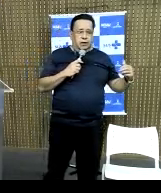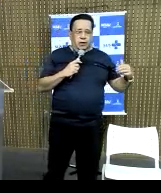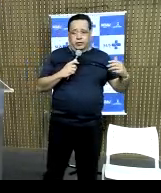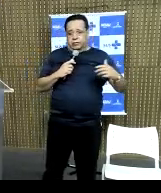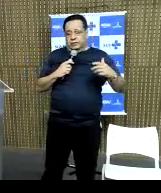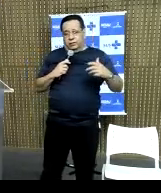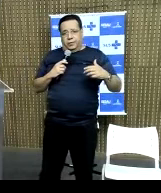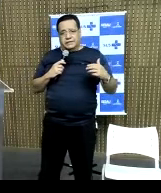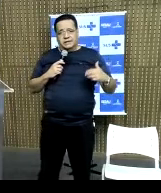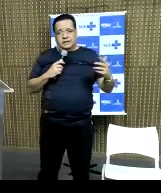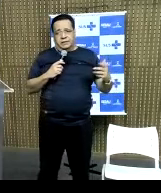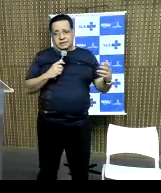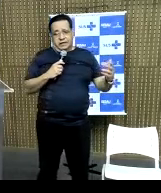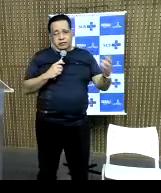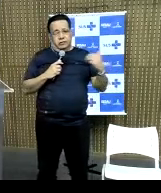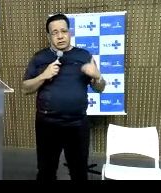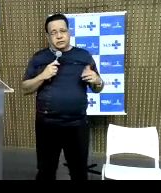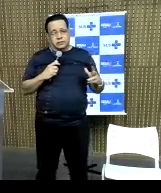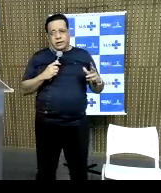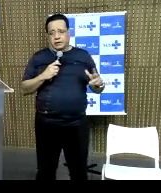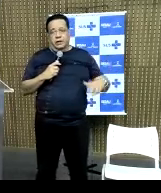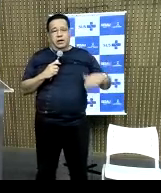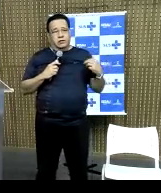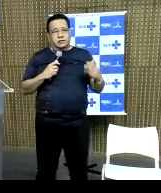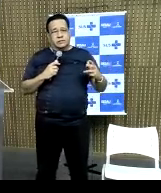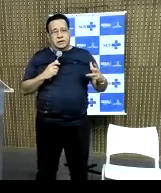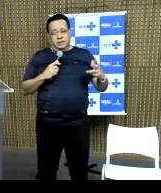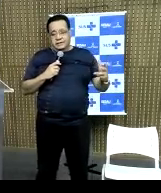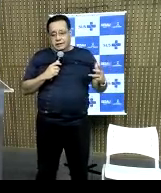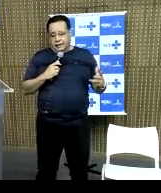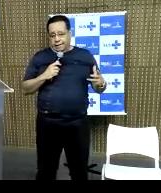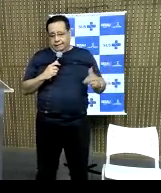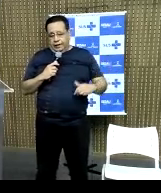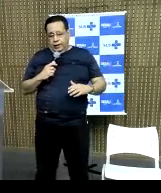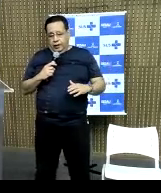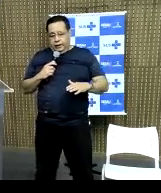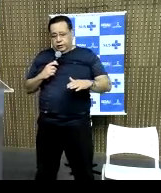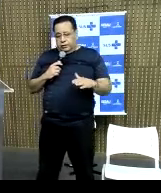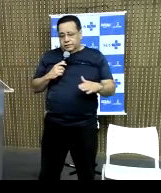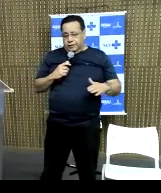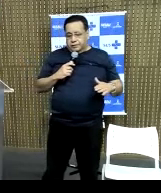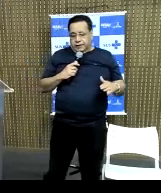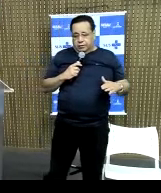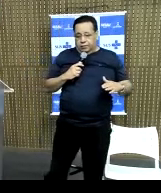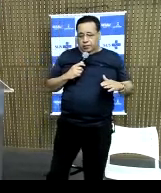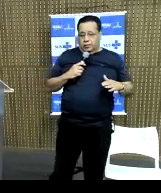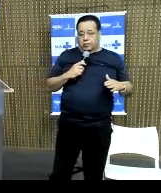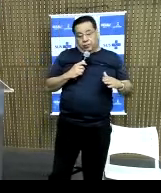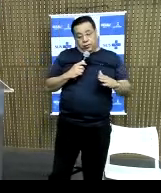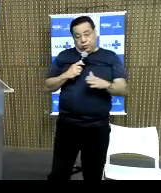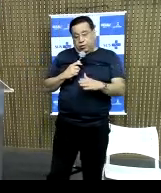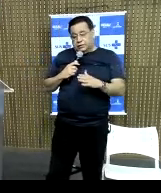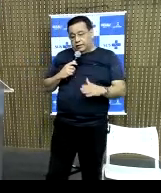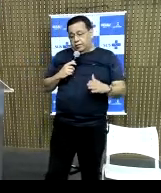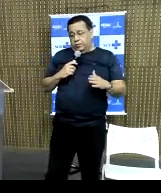paciente. Porque o paciente sempre está certo, e nós que somos errados. E nós somos ali para acertar, né? Então, nós tivemos aí,